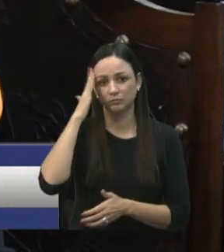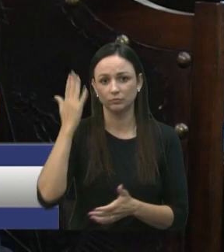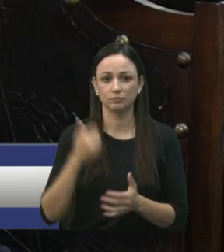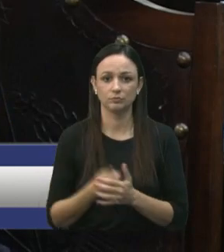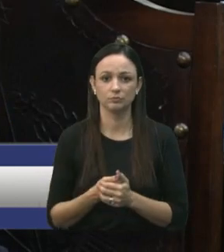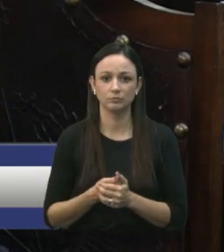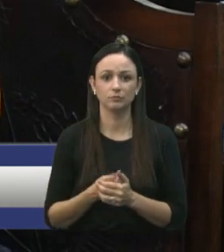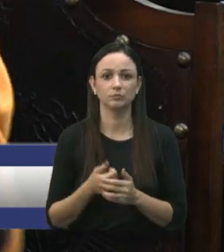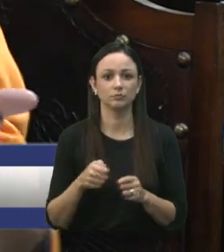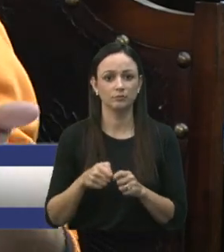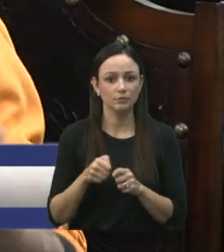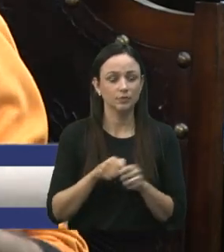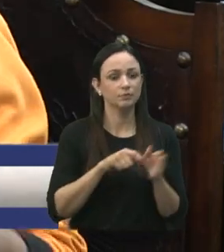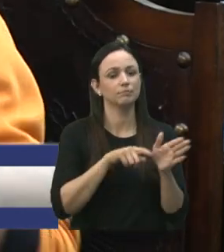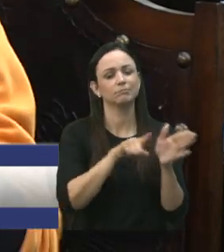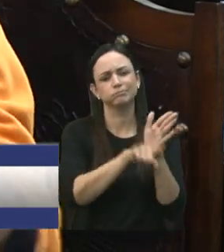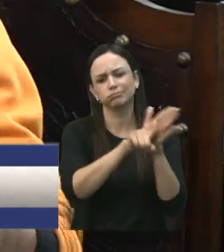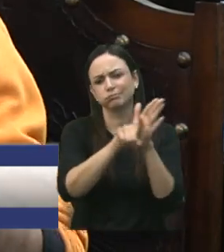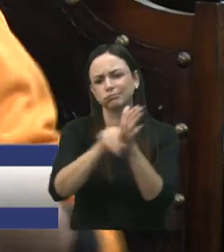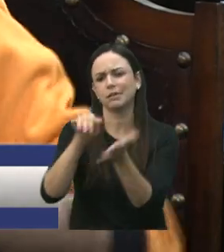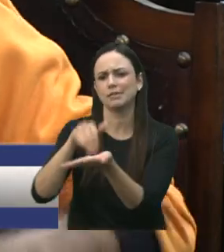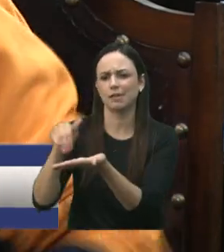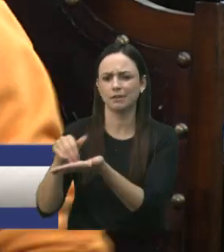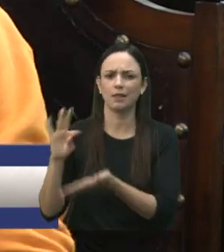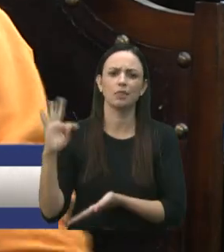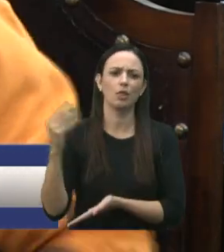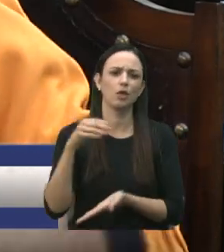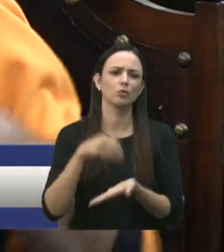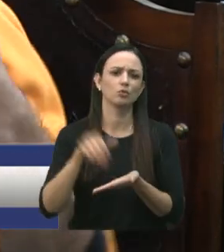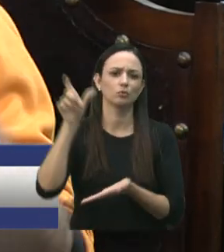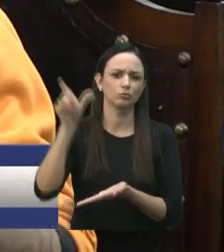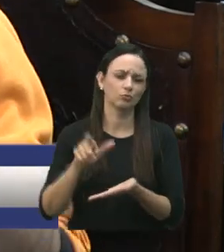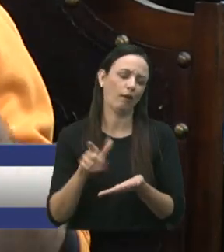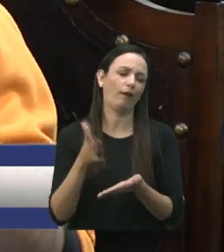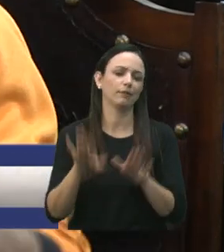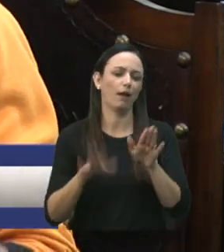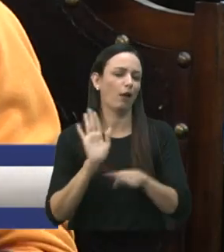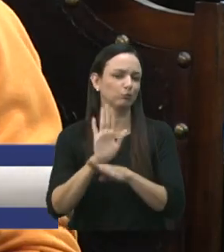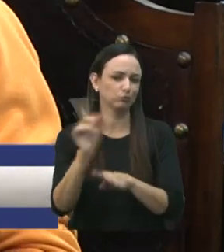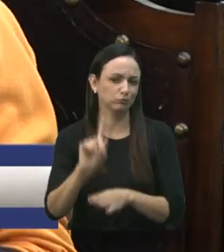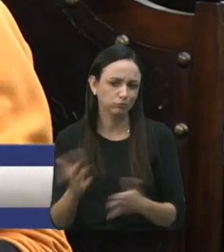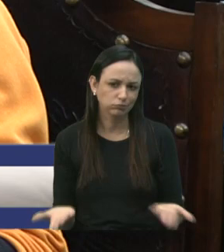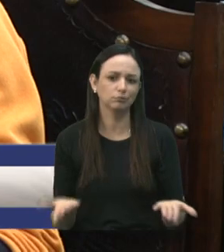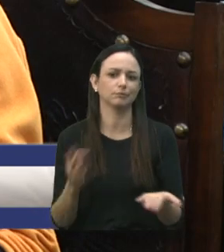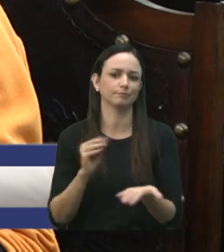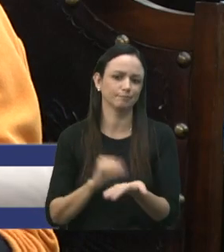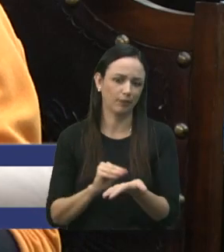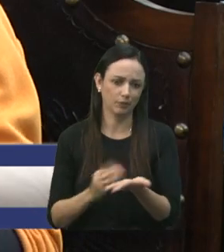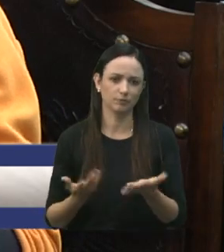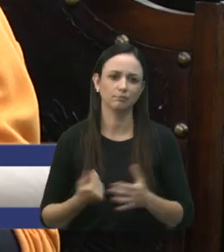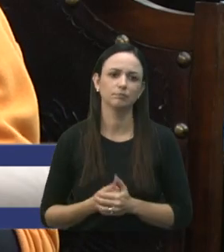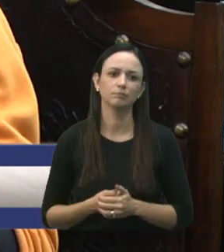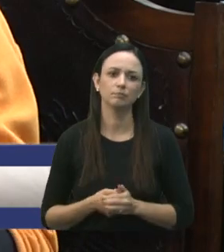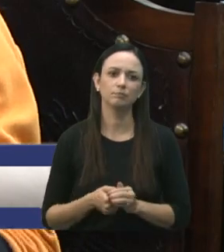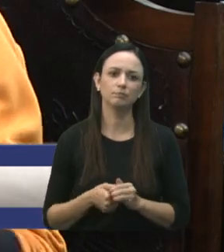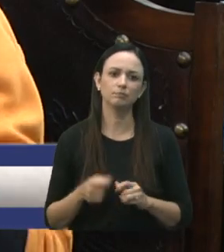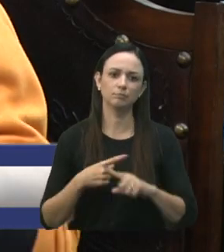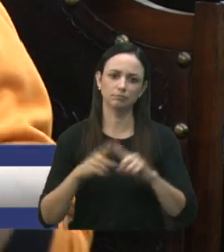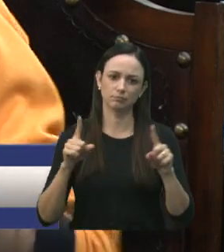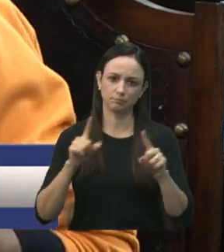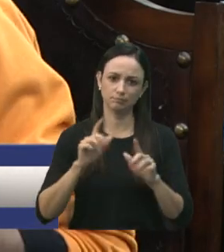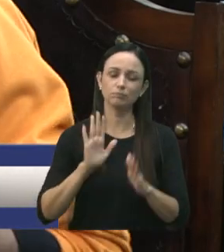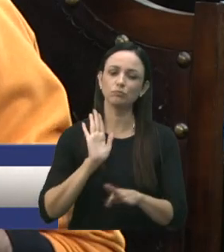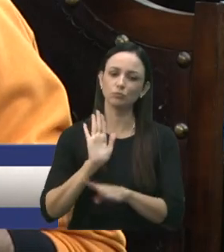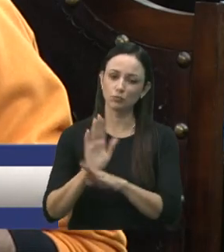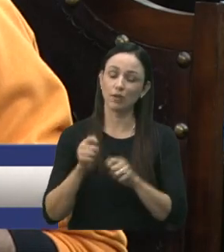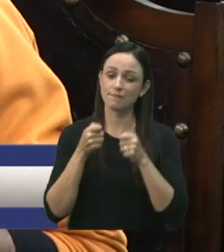ter que fazer uma varredura das secretarias, nem todo secretário joga junto, nem todo secretário contribui, mas isso vai dar eficiência para